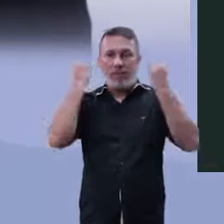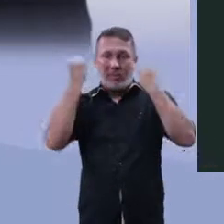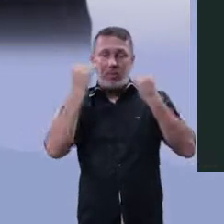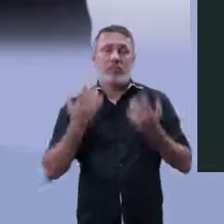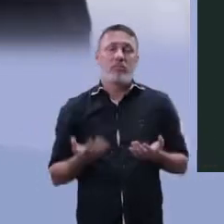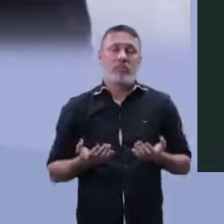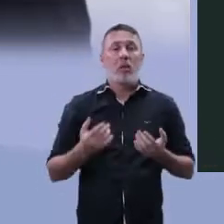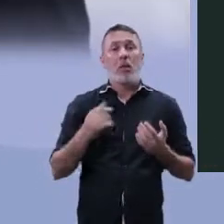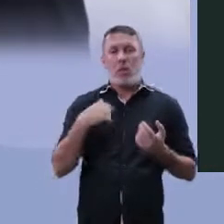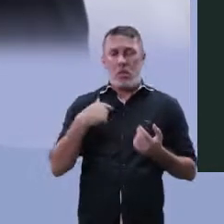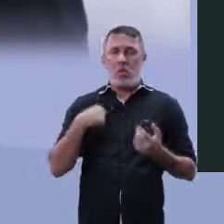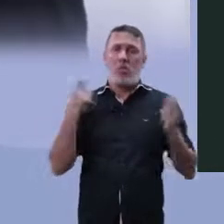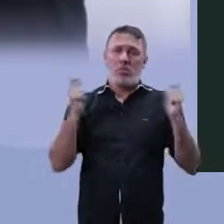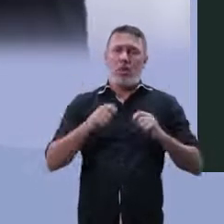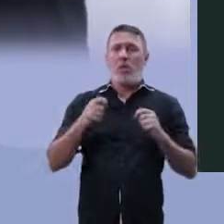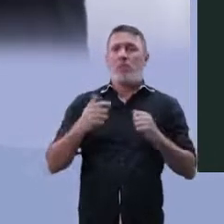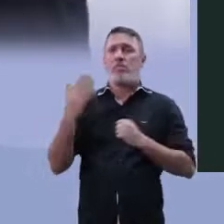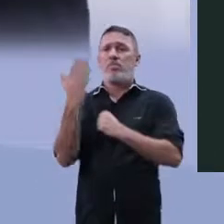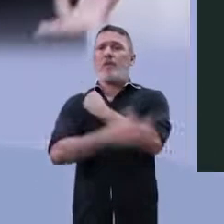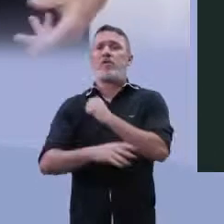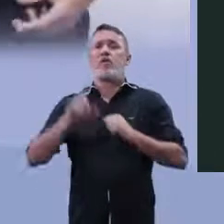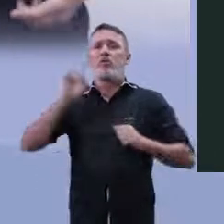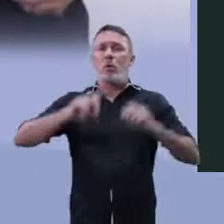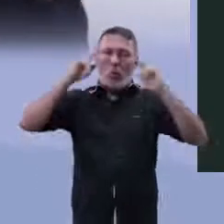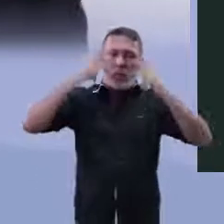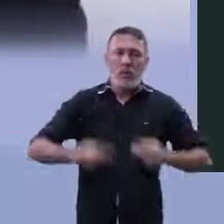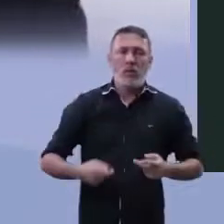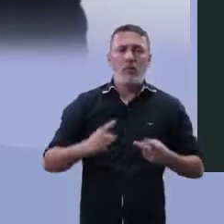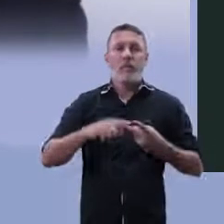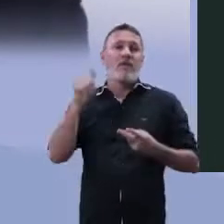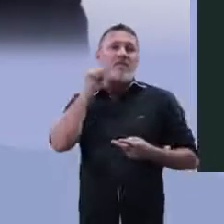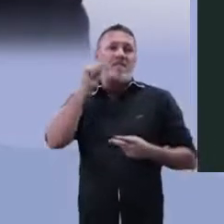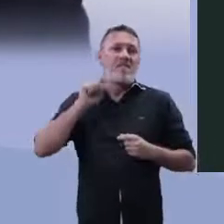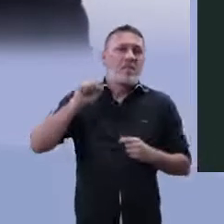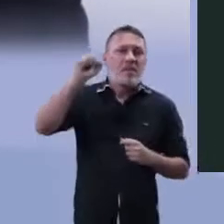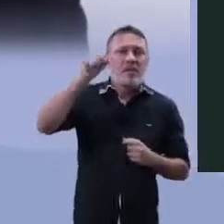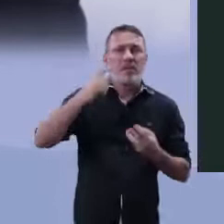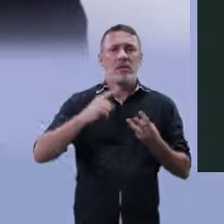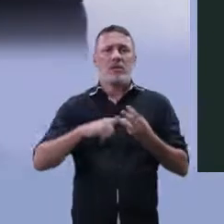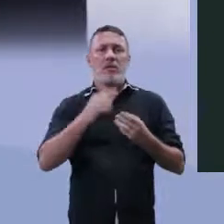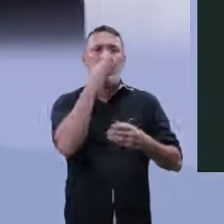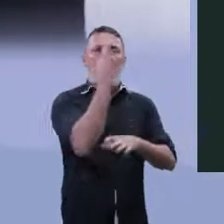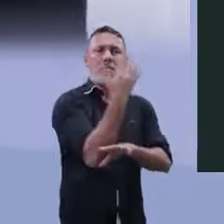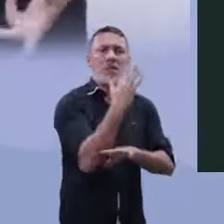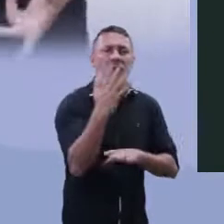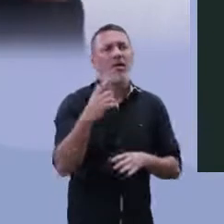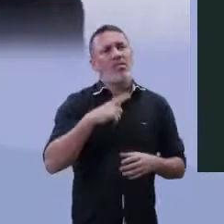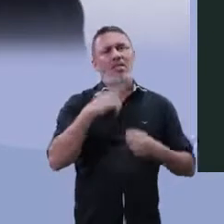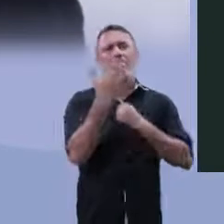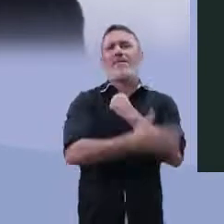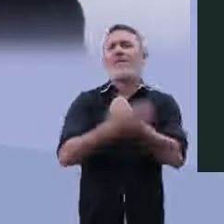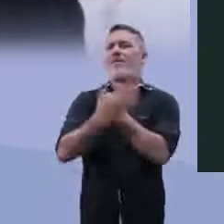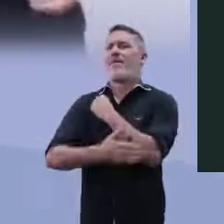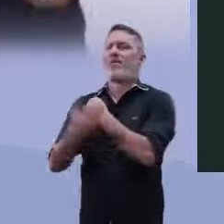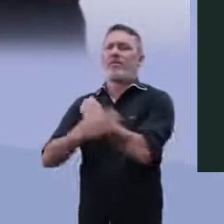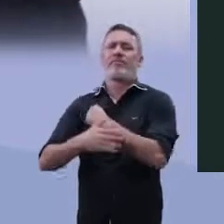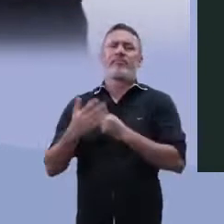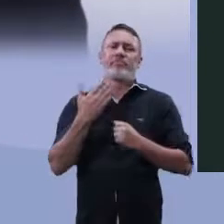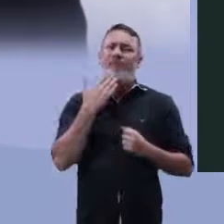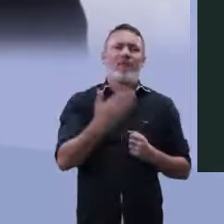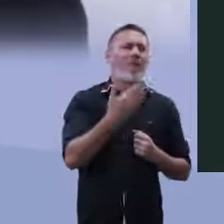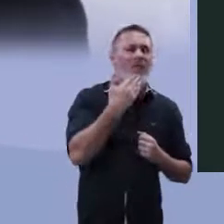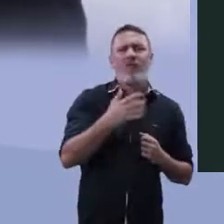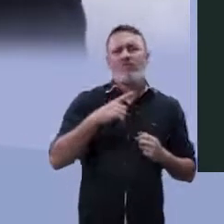né? Então, eu posso defender os direitos humanos, posso defender ideias feministas, o ambientalismo,